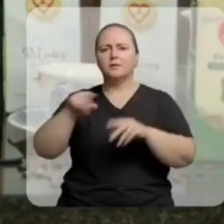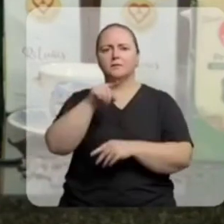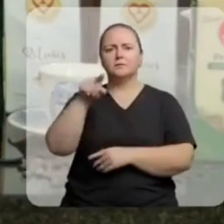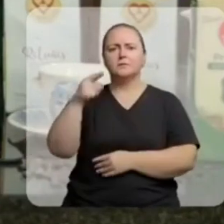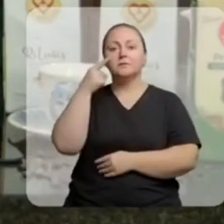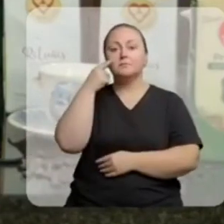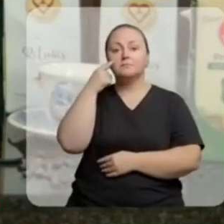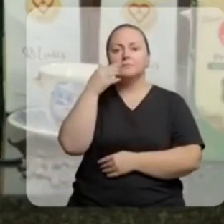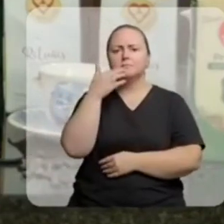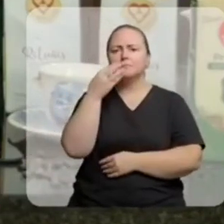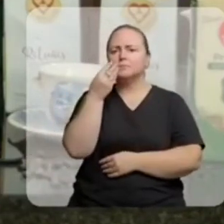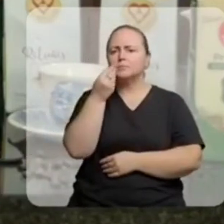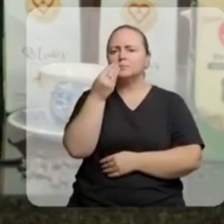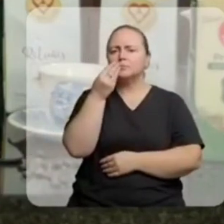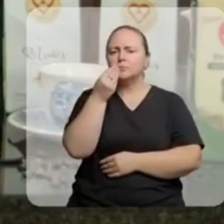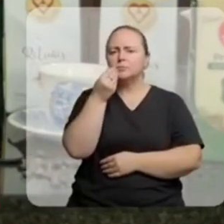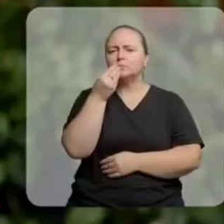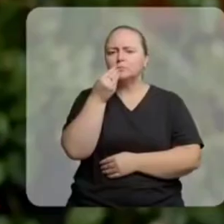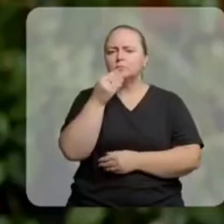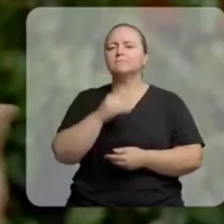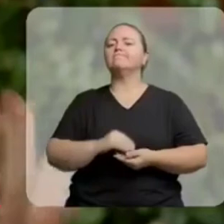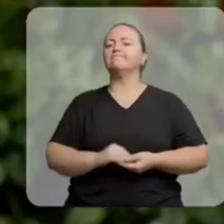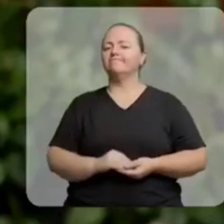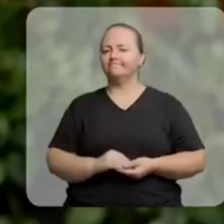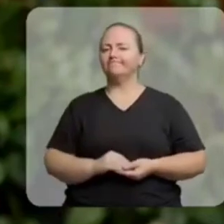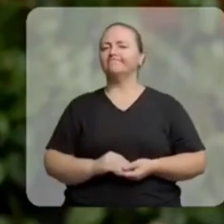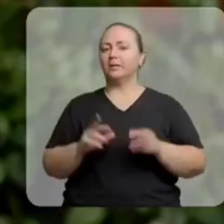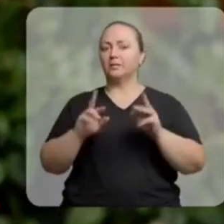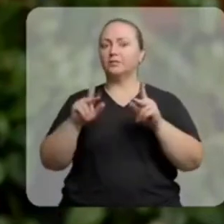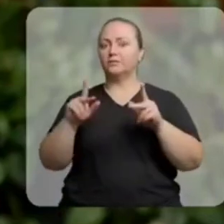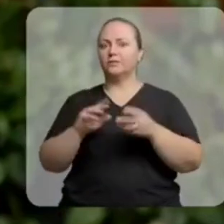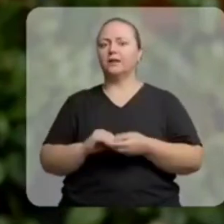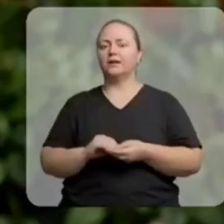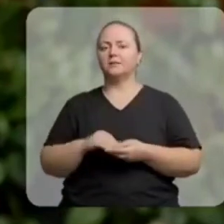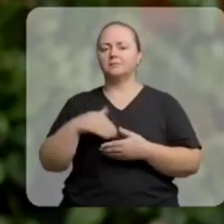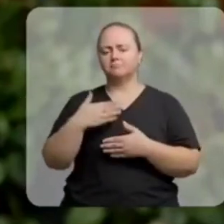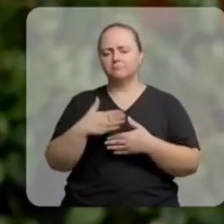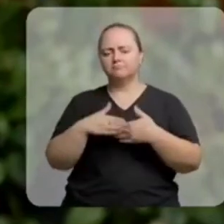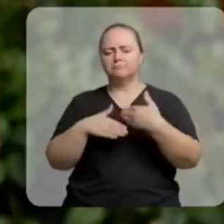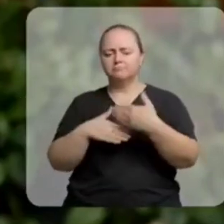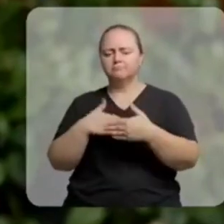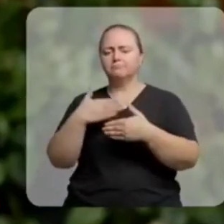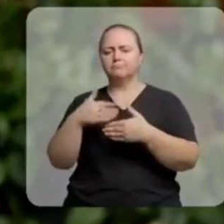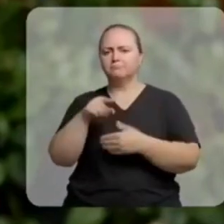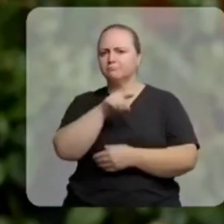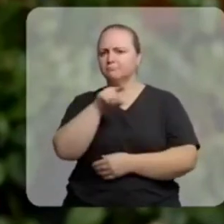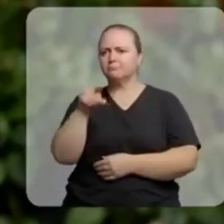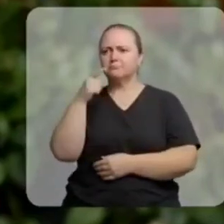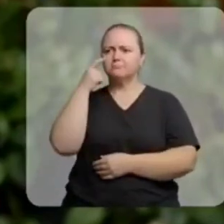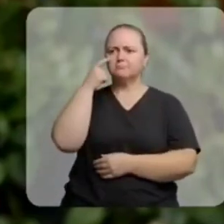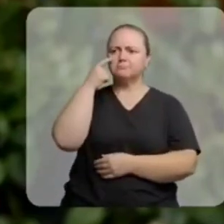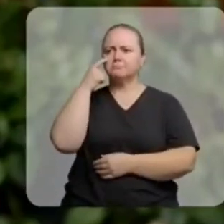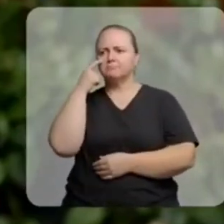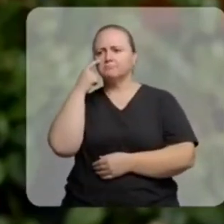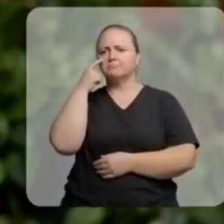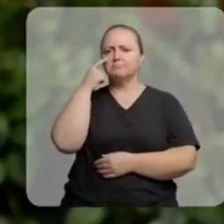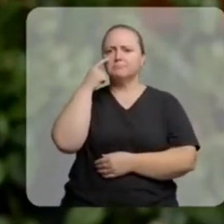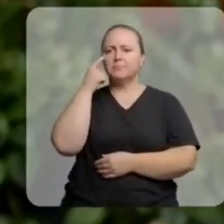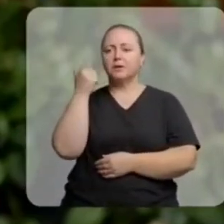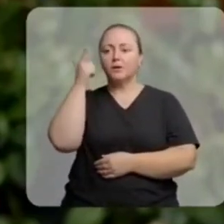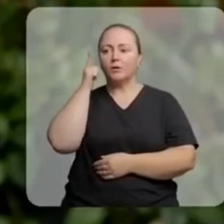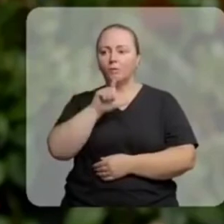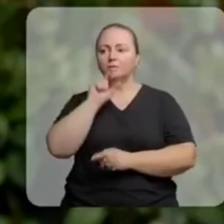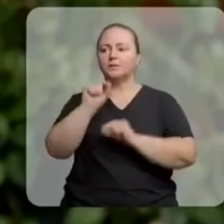inesperados e com o tempo vocês vão apreciando e tendo, né,